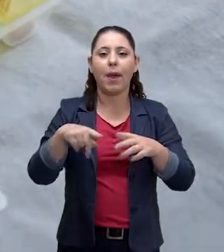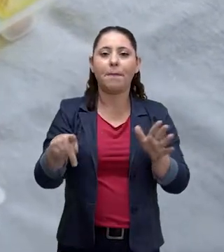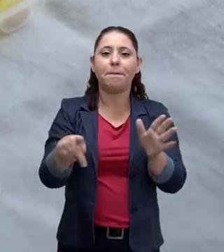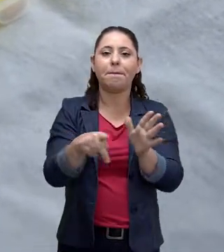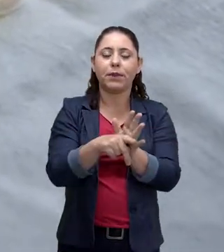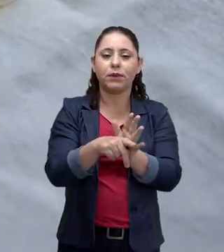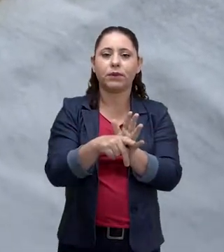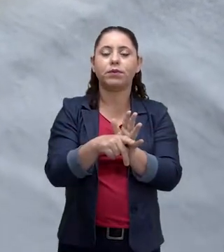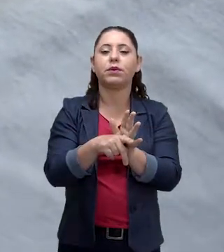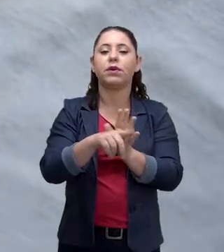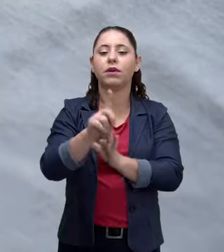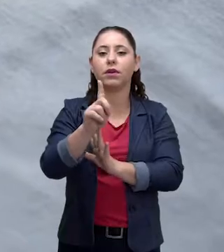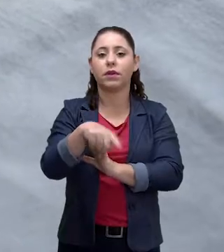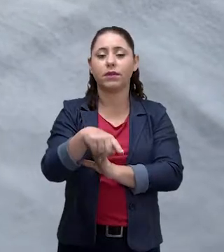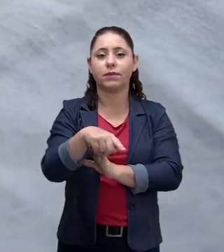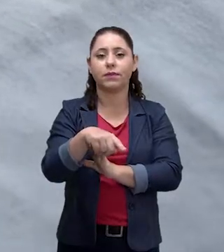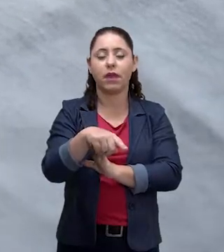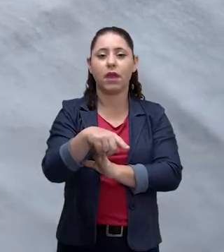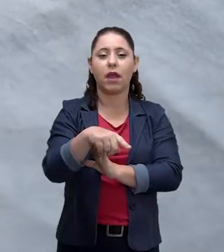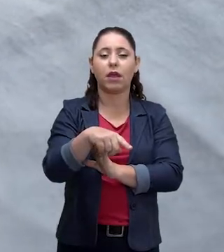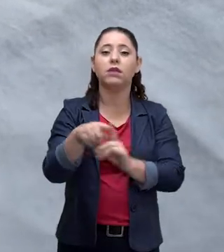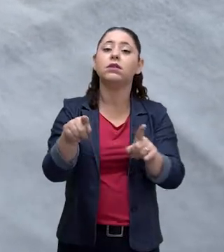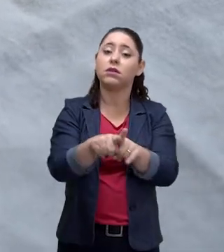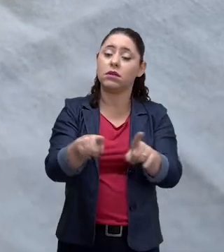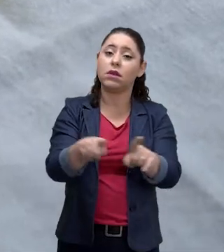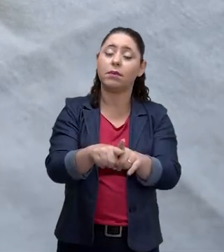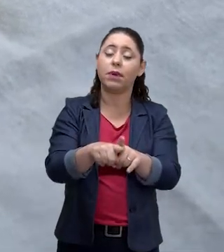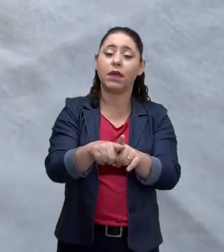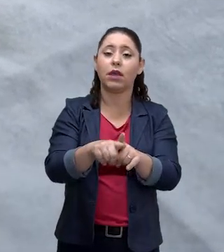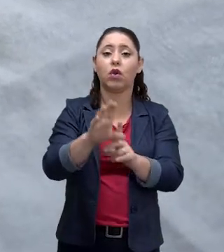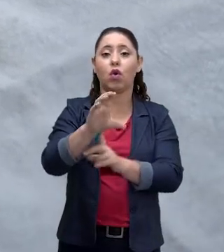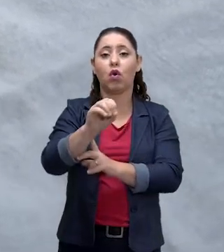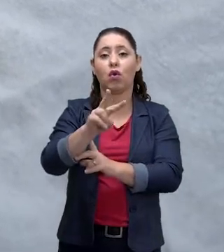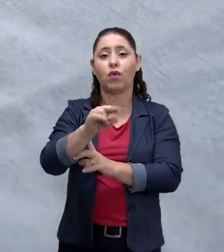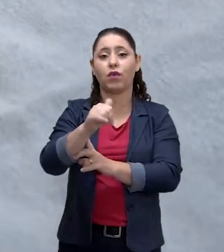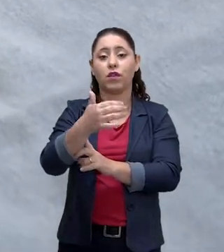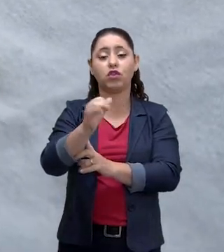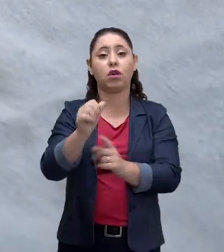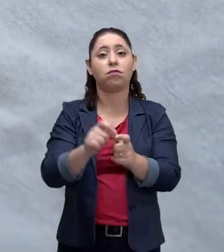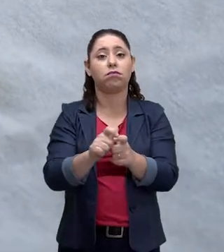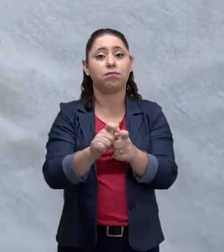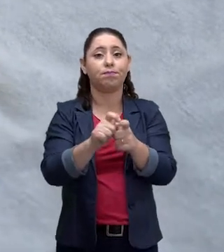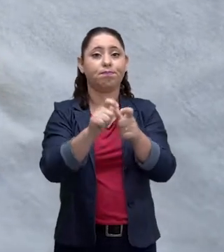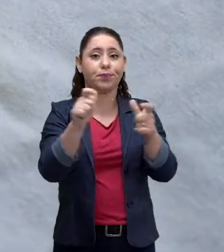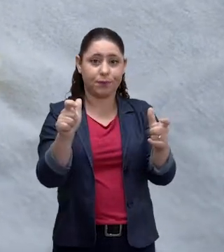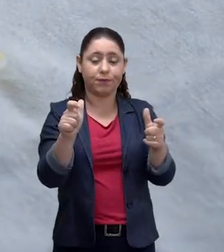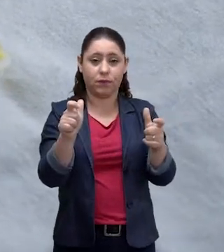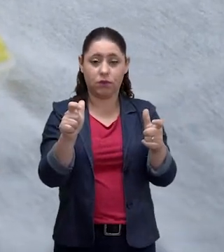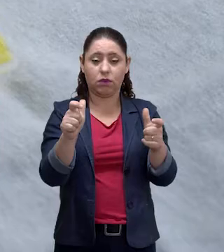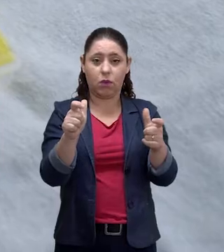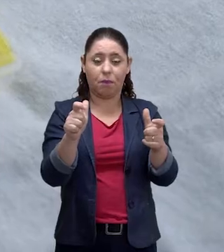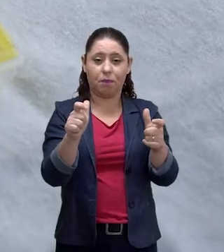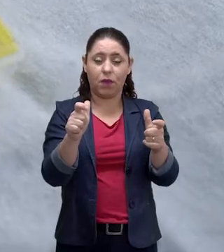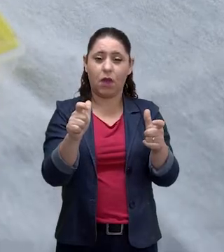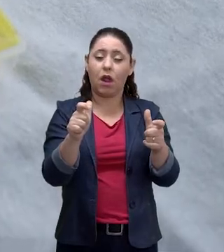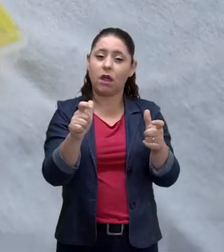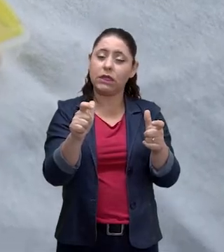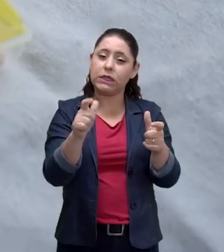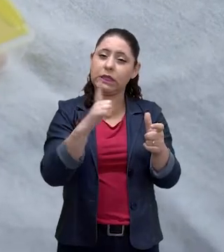aquelas relacionadas também a sequelas de Covid, têm aumentado nos nossos